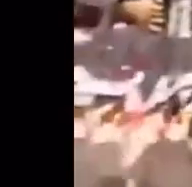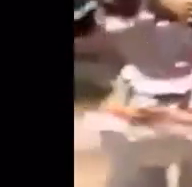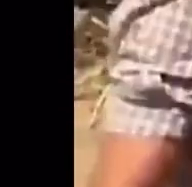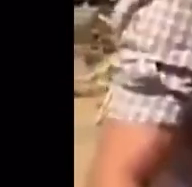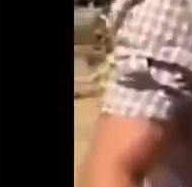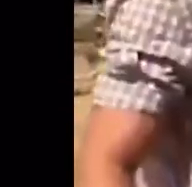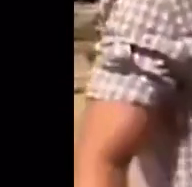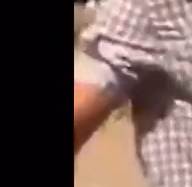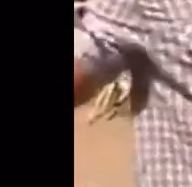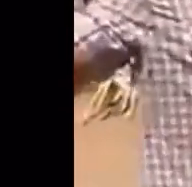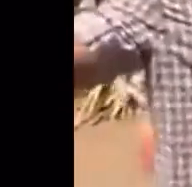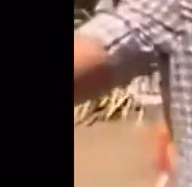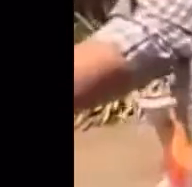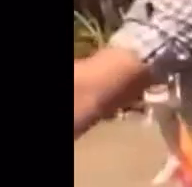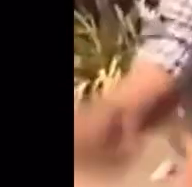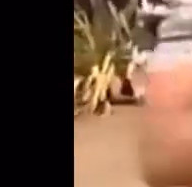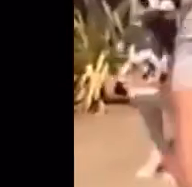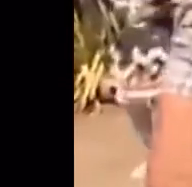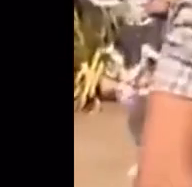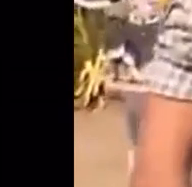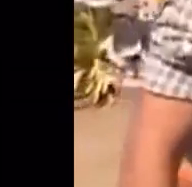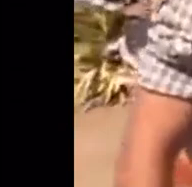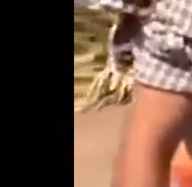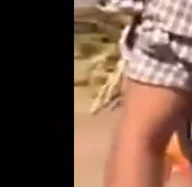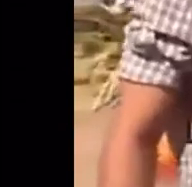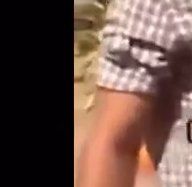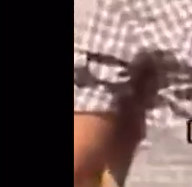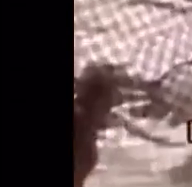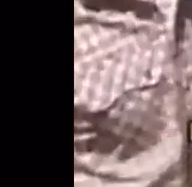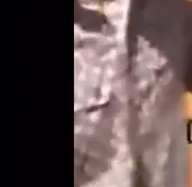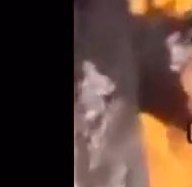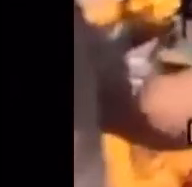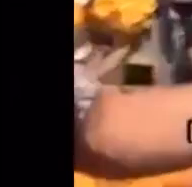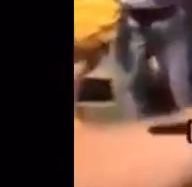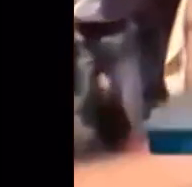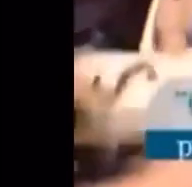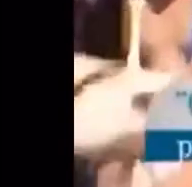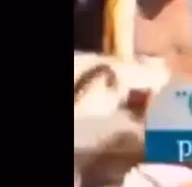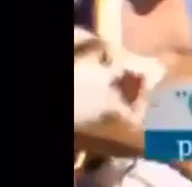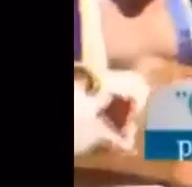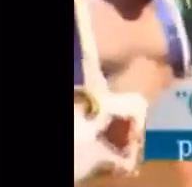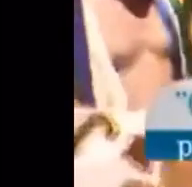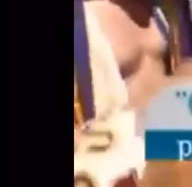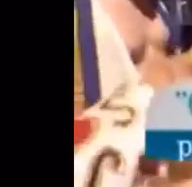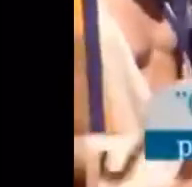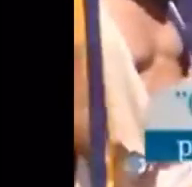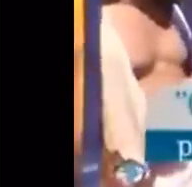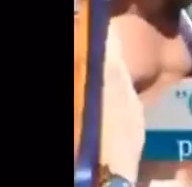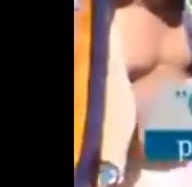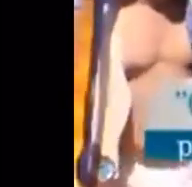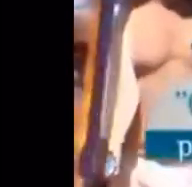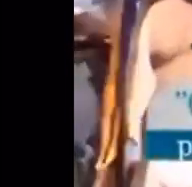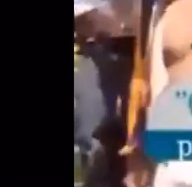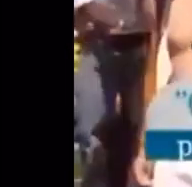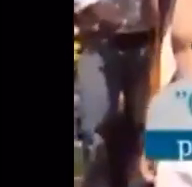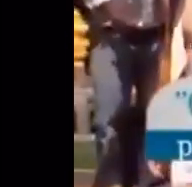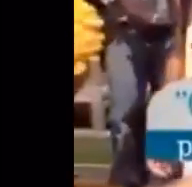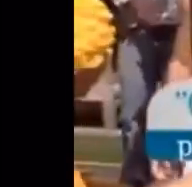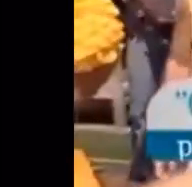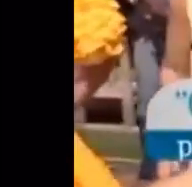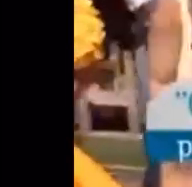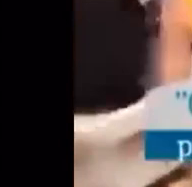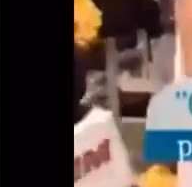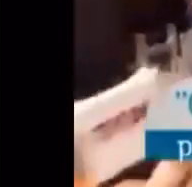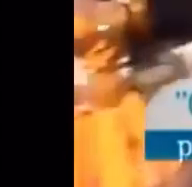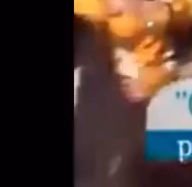Aqui assim, festa o dia inteiro, né? A noite no Parque do Povo, durante o dia aqui. Como é festa pra não acabar mais? São 30 dias de forró. Quero ver quem aguenta. Duas canelas, tá